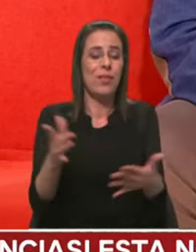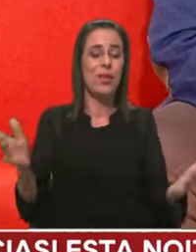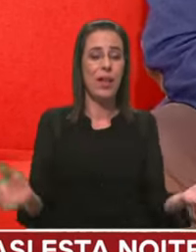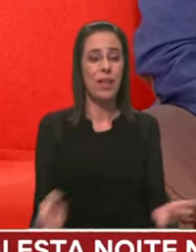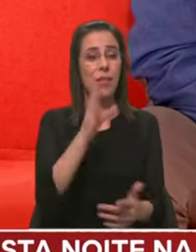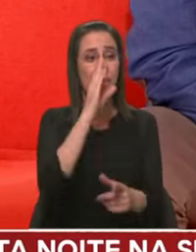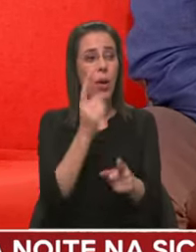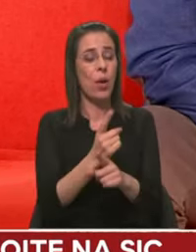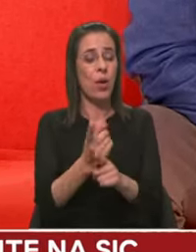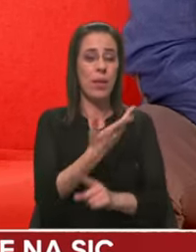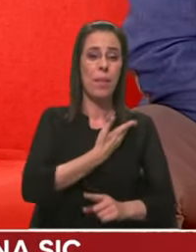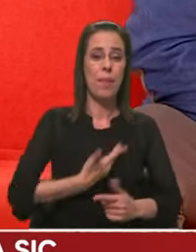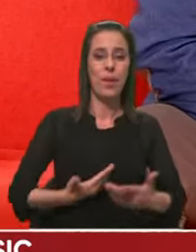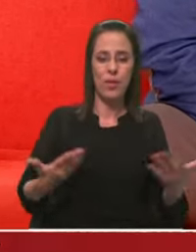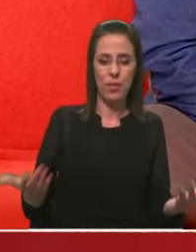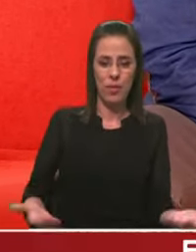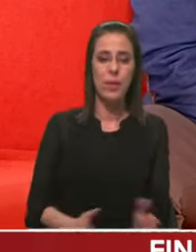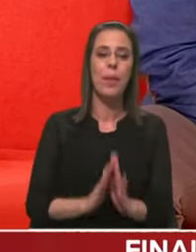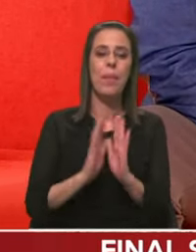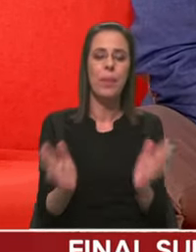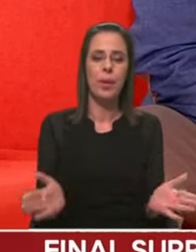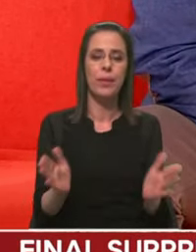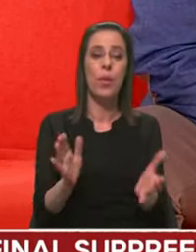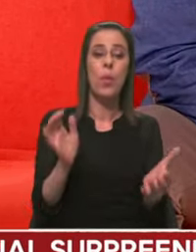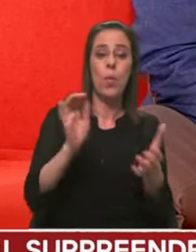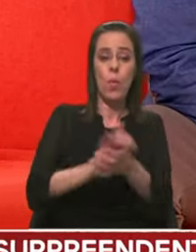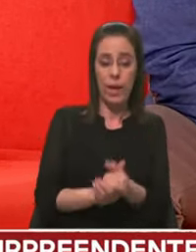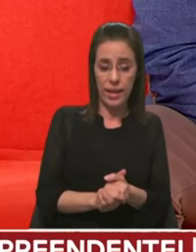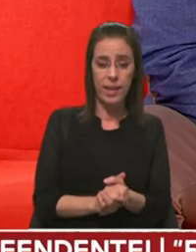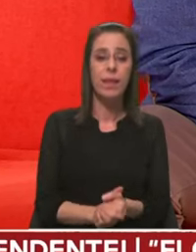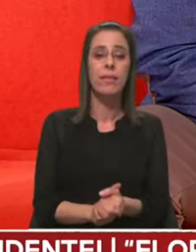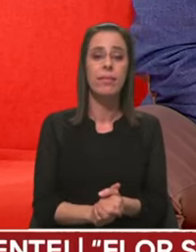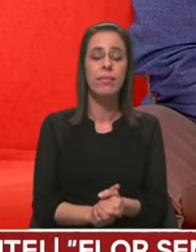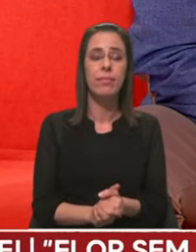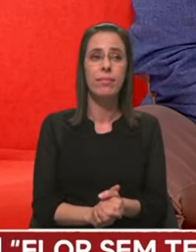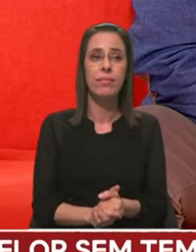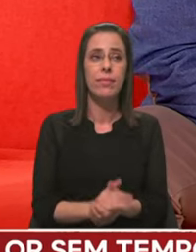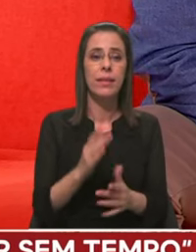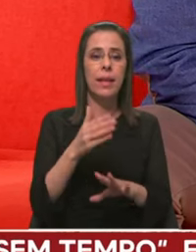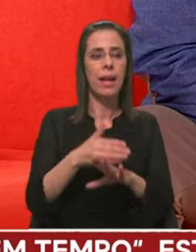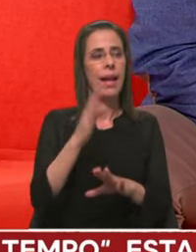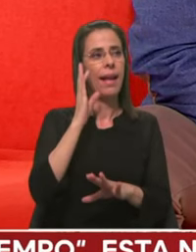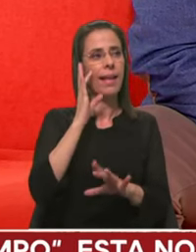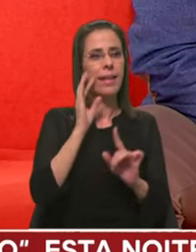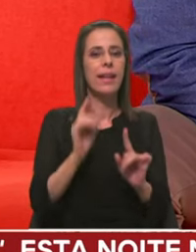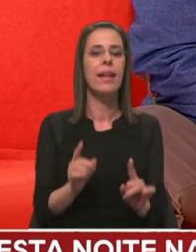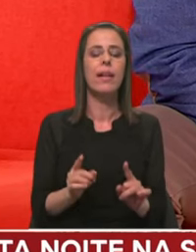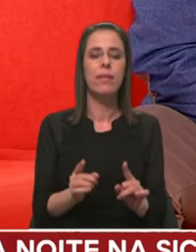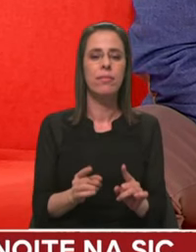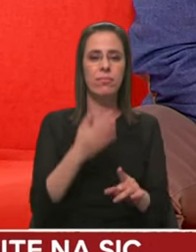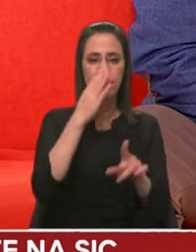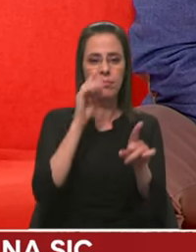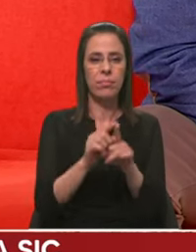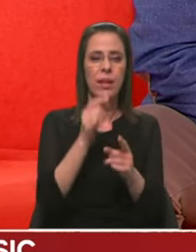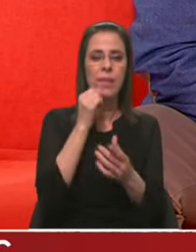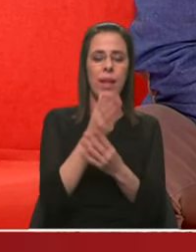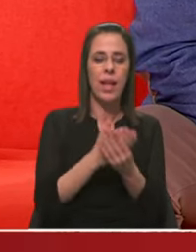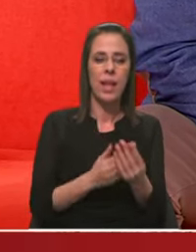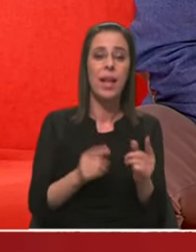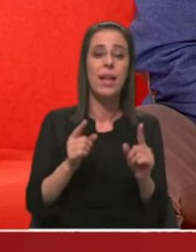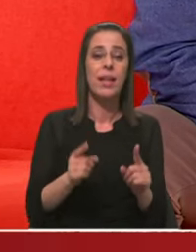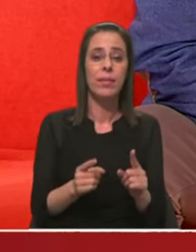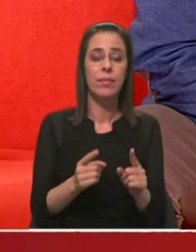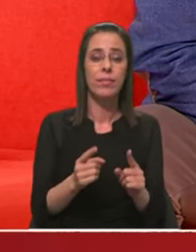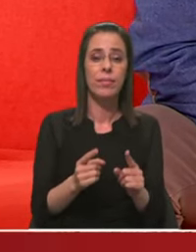habituado a coisas mais convencionais bom ora então temos aqui um casal então casa assim a meia da tarde eh numa espécie de lanche